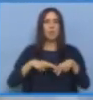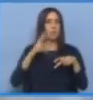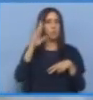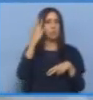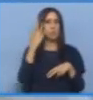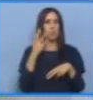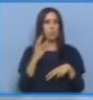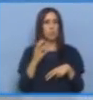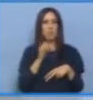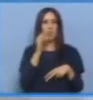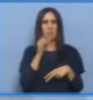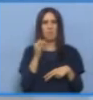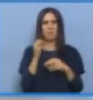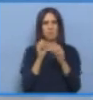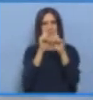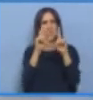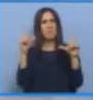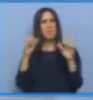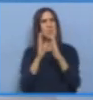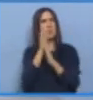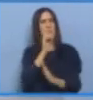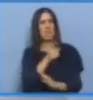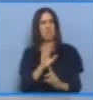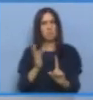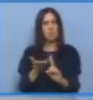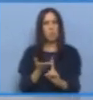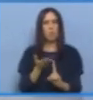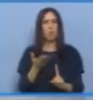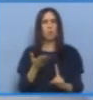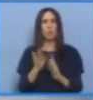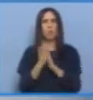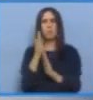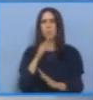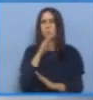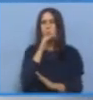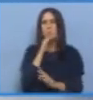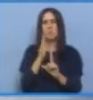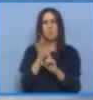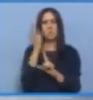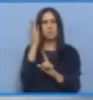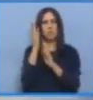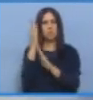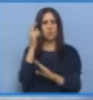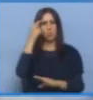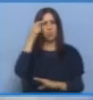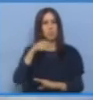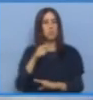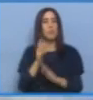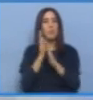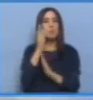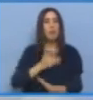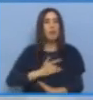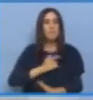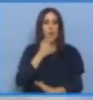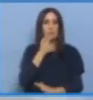muitas vezes há imagens distorcidas de Deus. Deus castigador, Deus polícia, Deus juiz. E temos que falar de um Deus de amor e de um Deus que ama